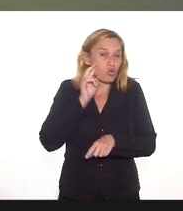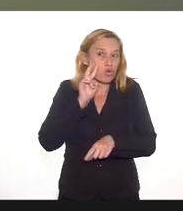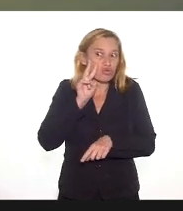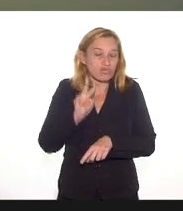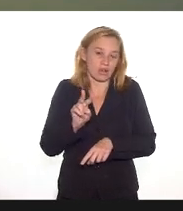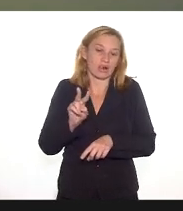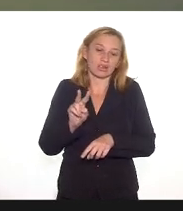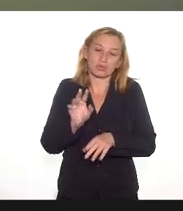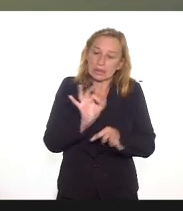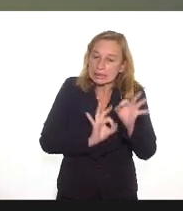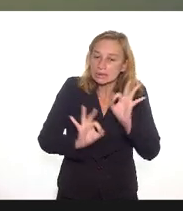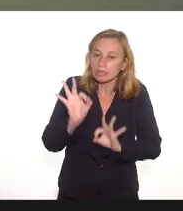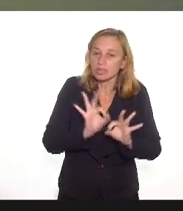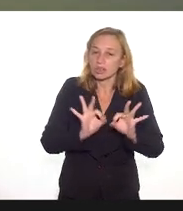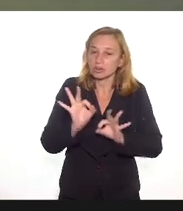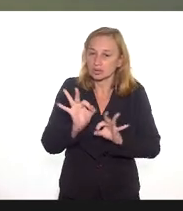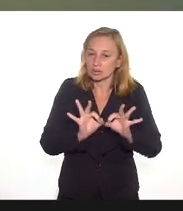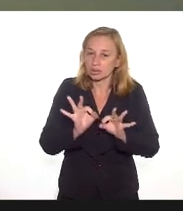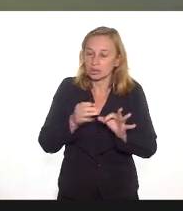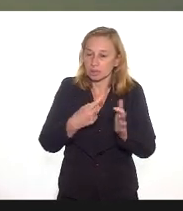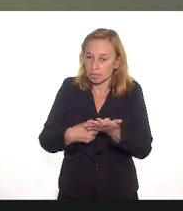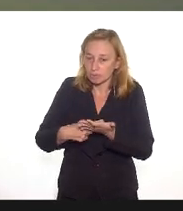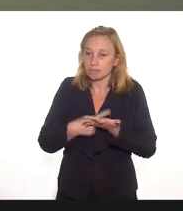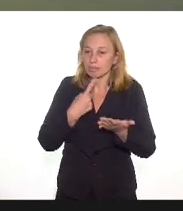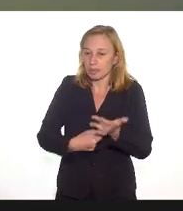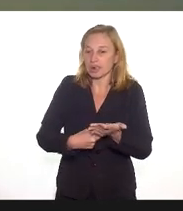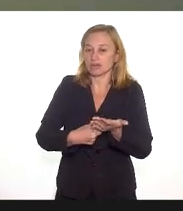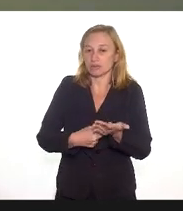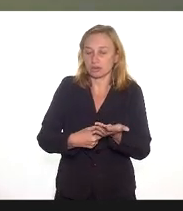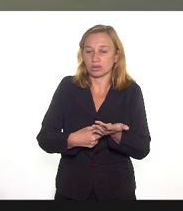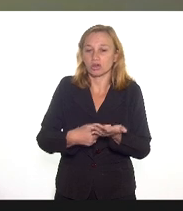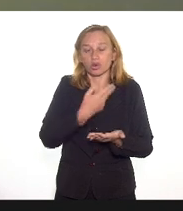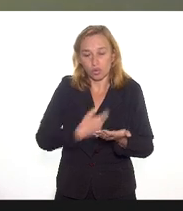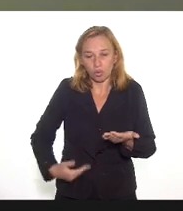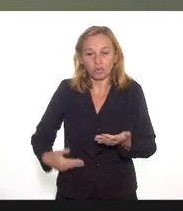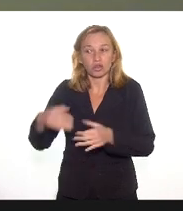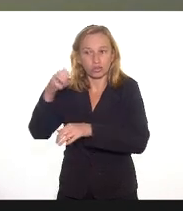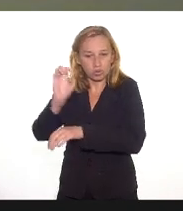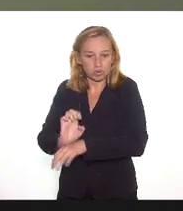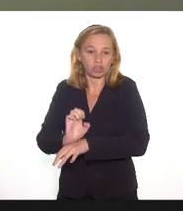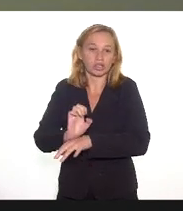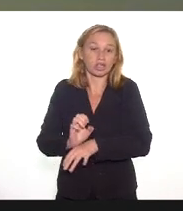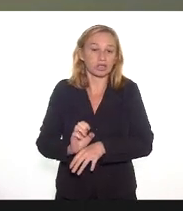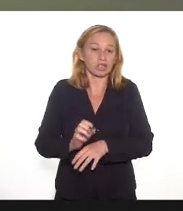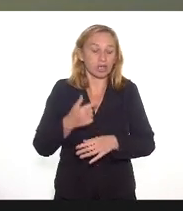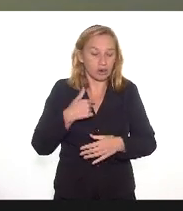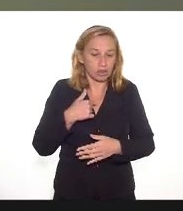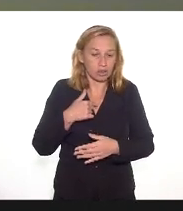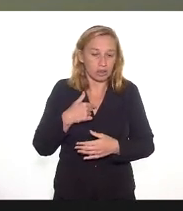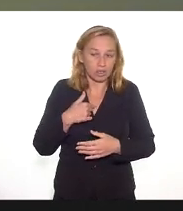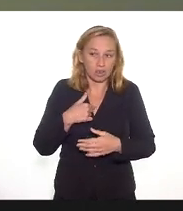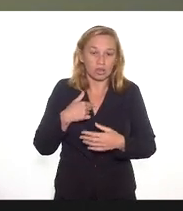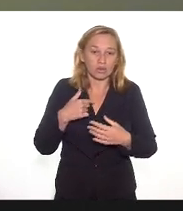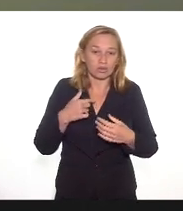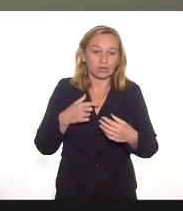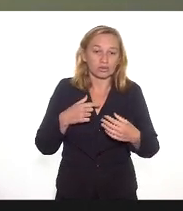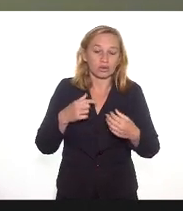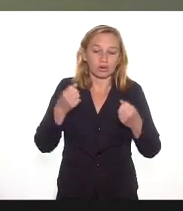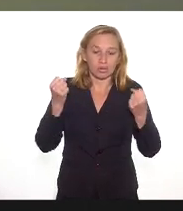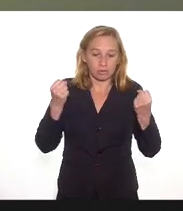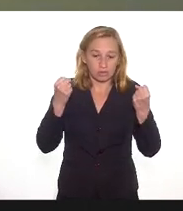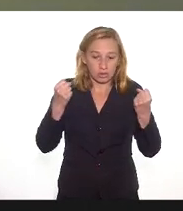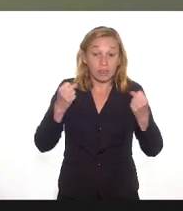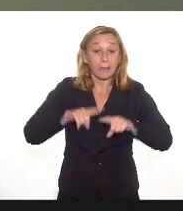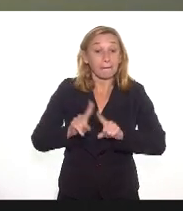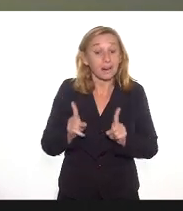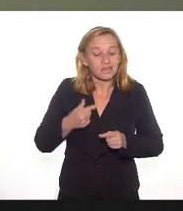esse plano, esse pacto que quer construir o governo do Estado, e eu torço para que esse pacto seja implantado, mas